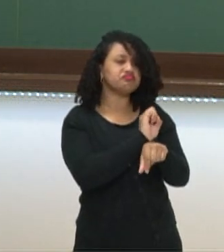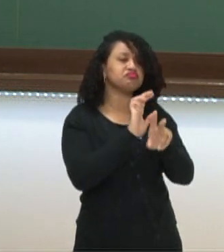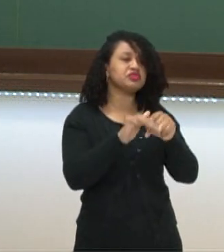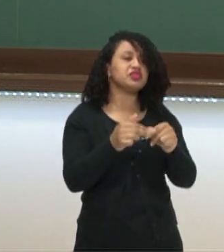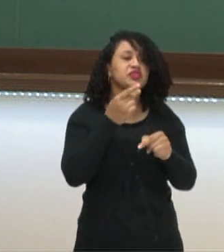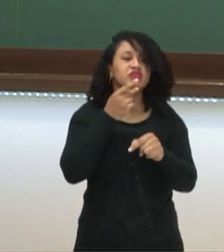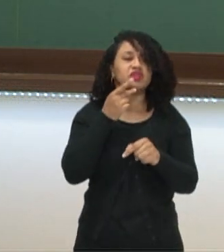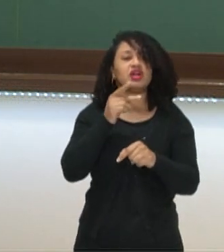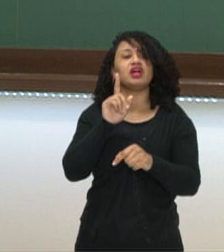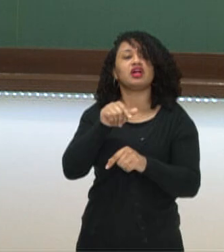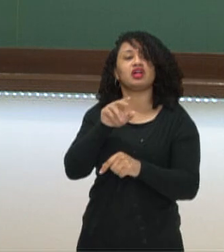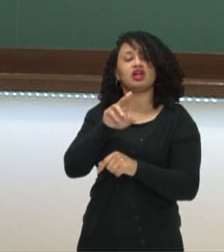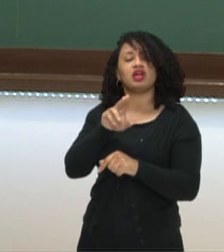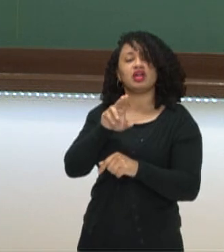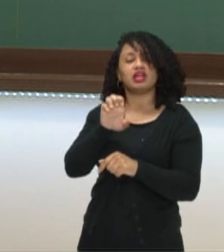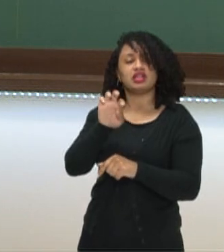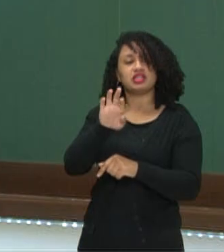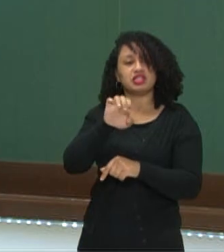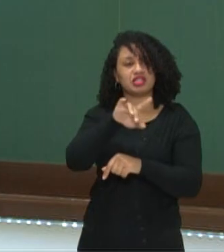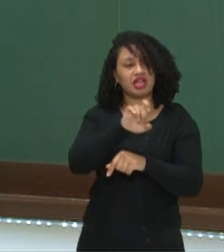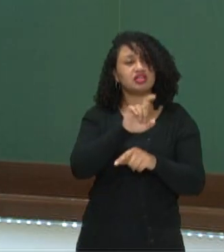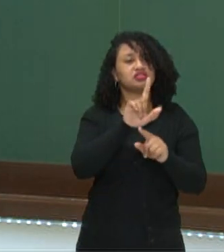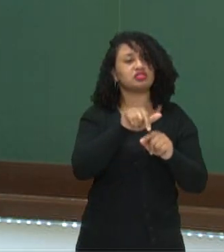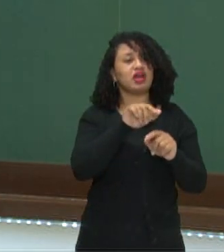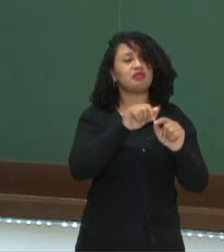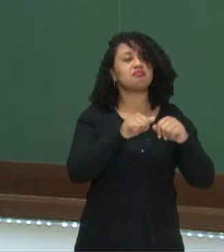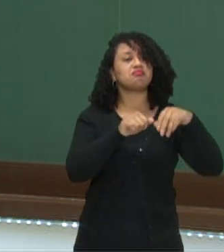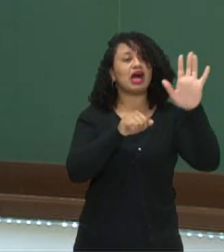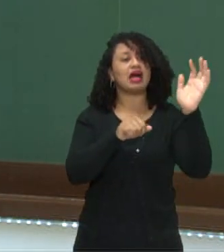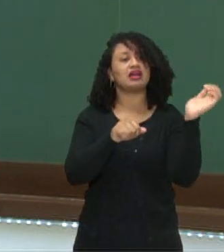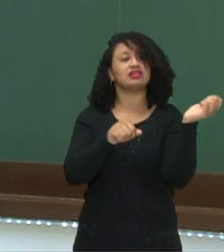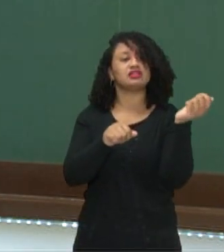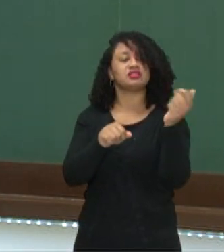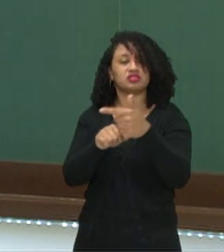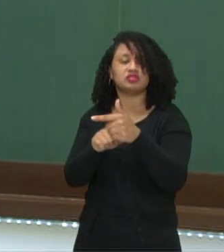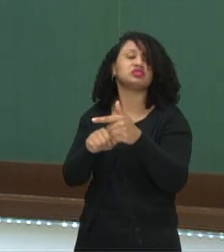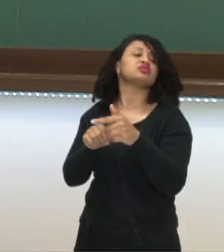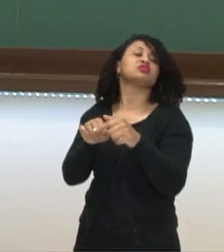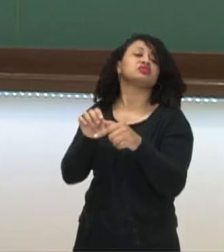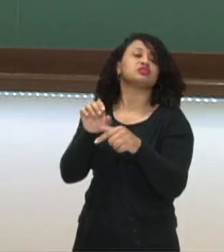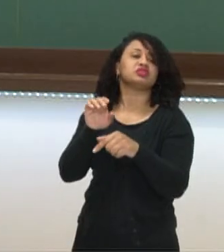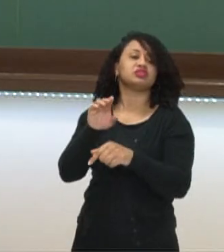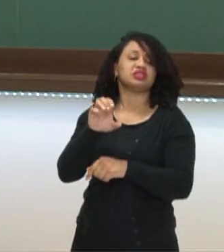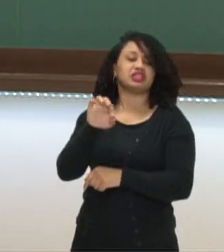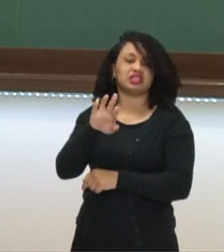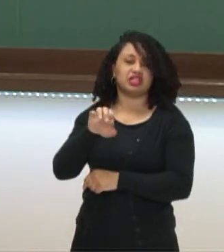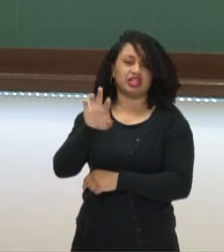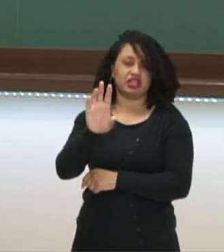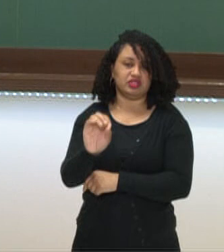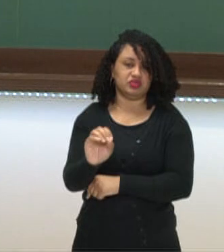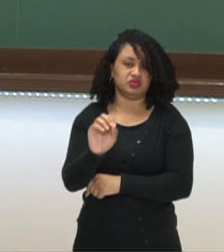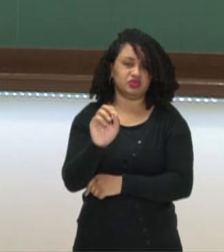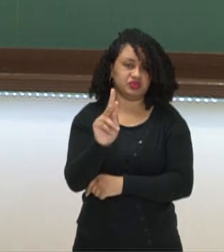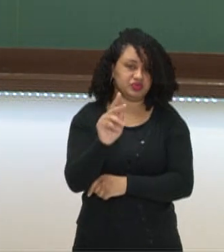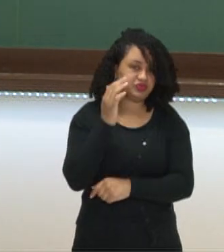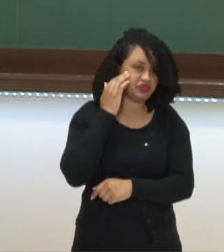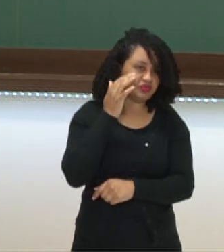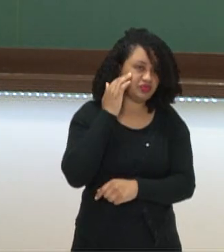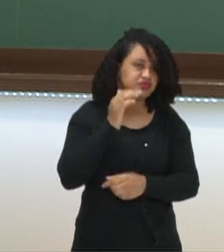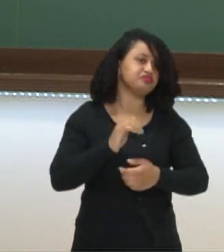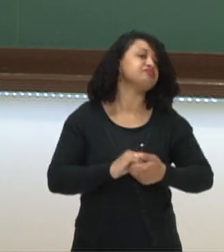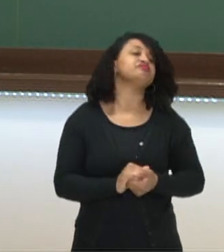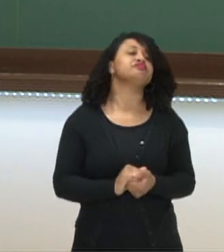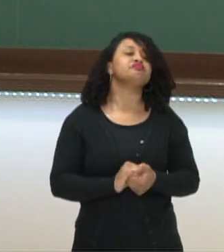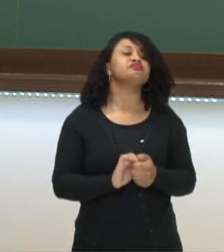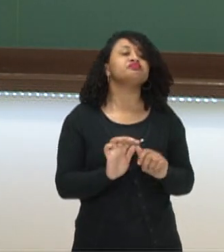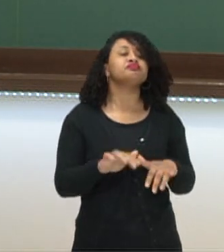coeficiente de atrito estático ele é maior que o coeficiente de atrito cinético, ok? Pois